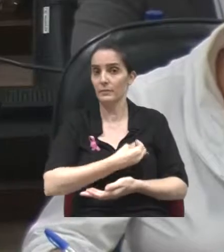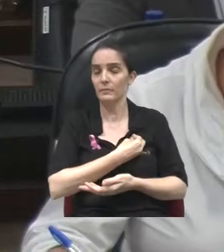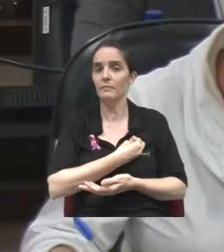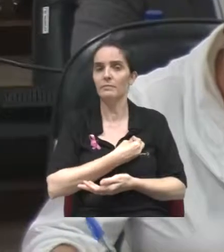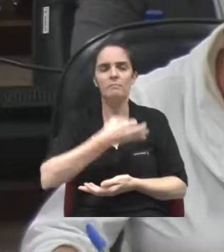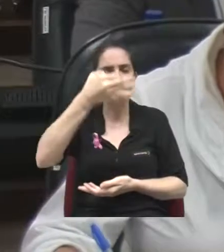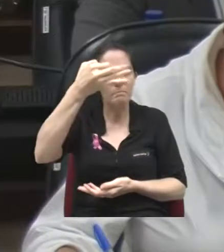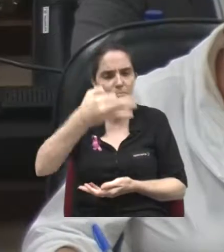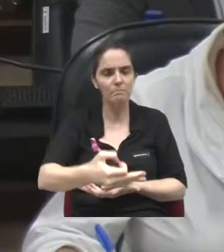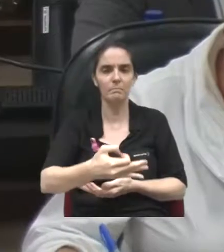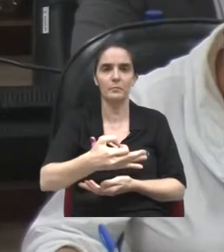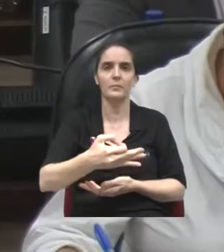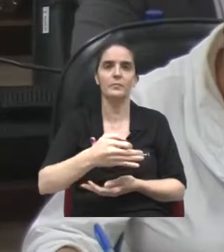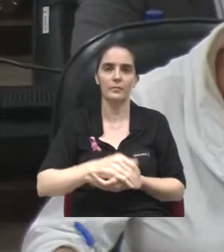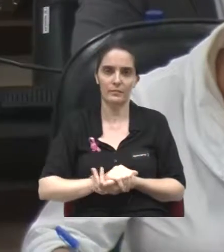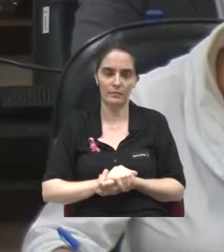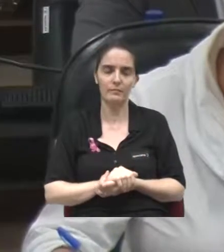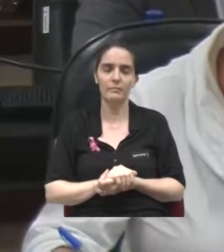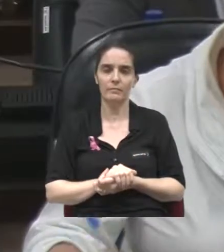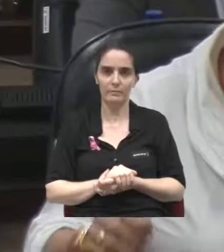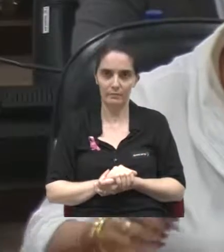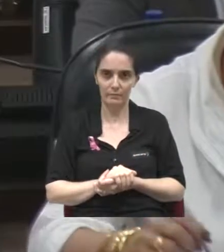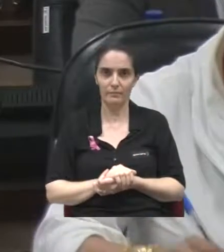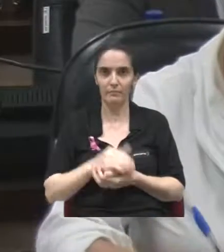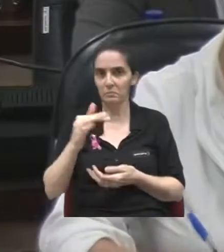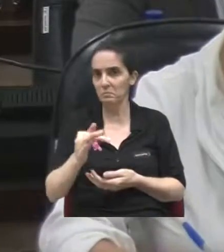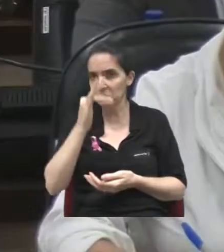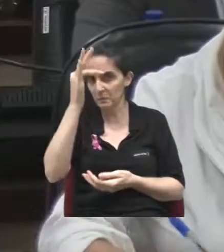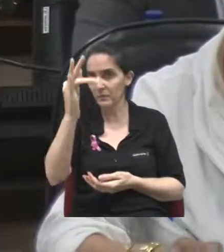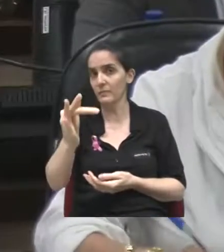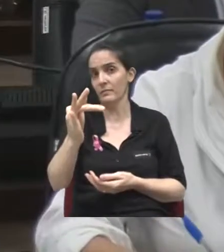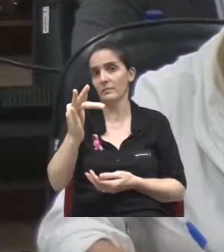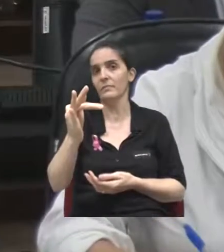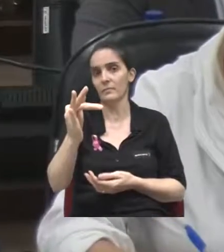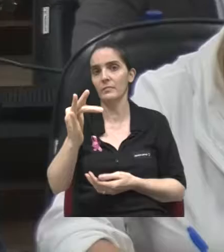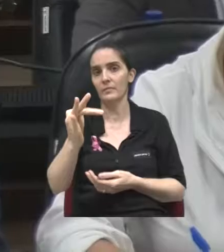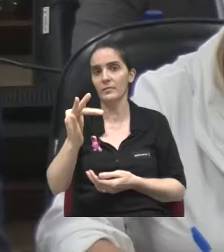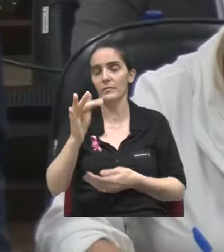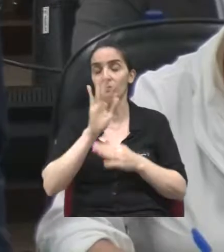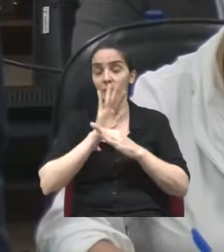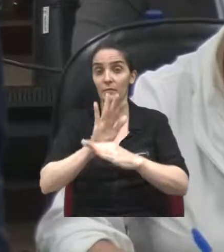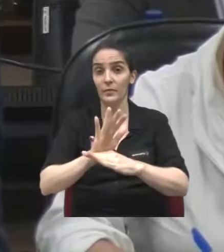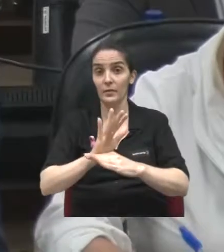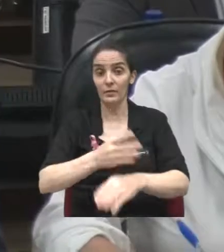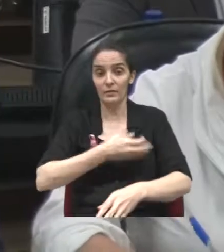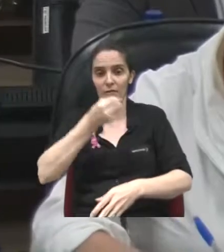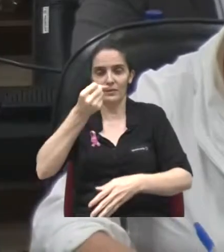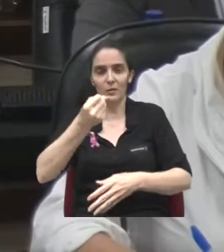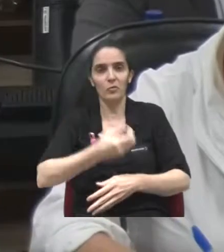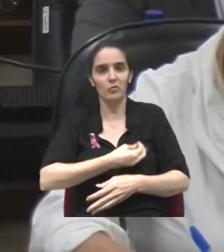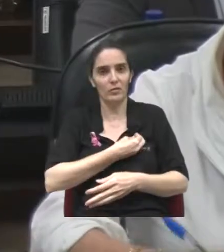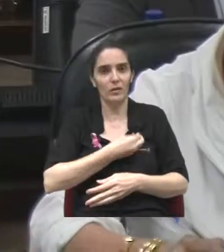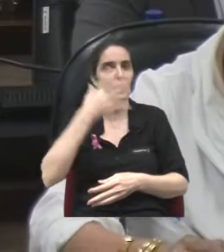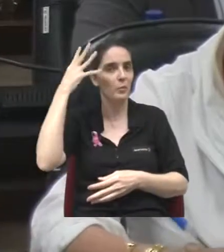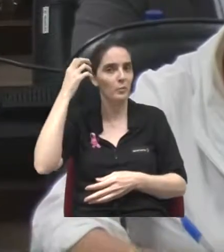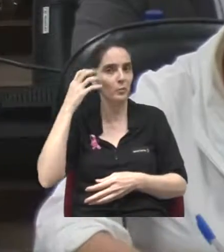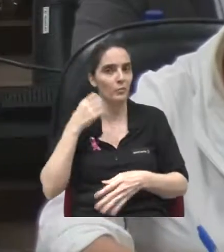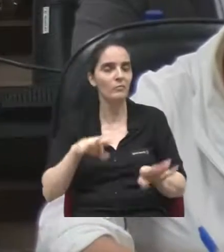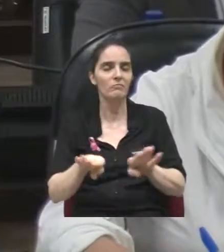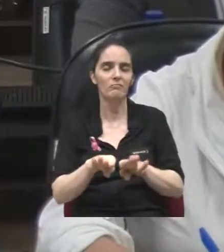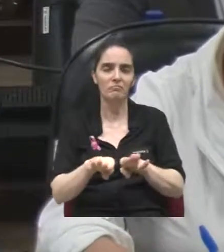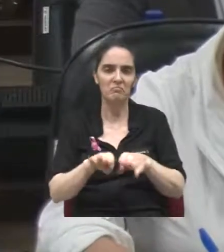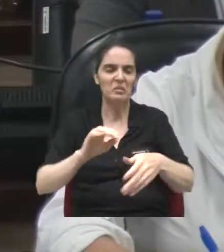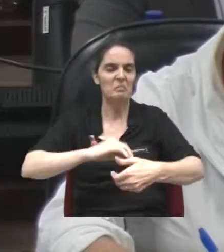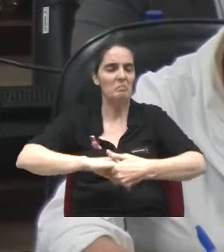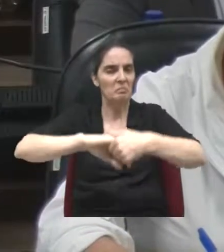seu projeto, dias mais, dias menos, estará salvando vidas. O da Lubogo também. Então, quero parabenizar Lubogo,